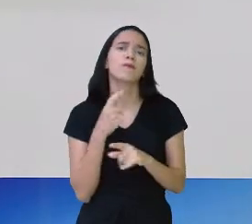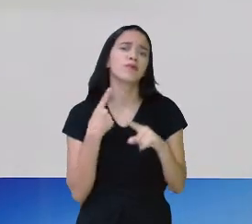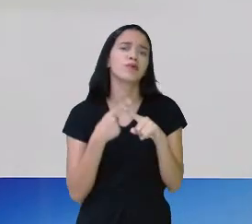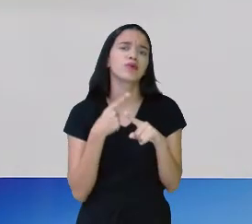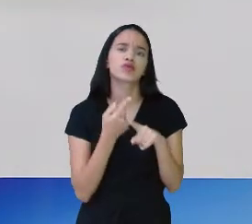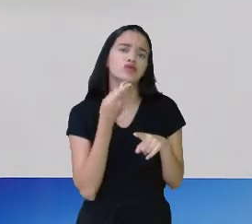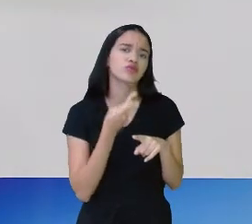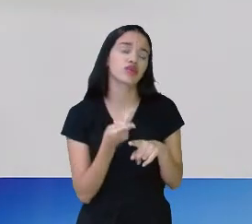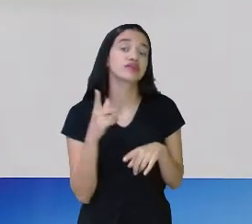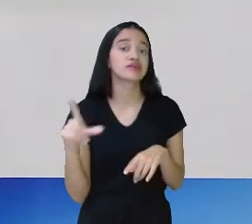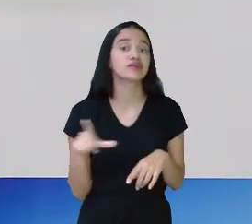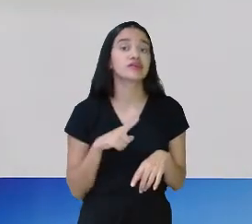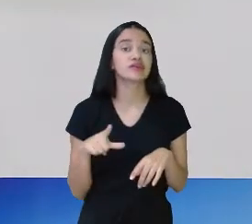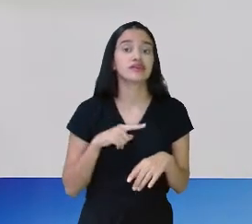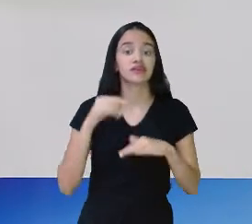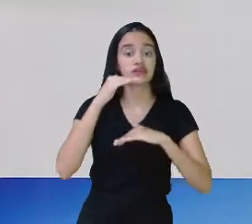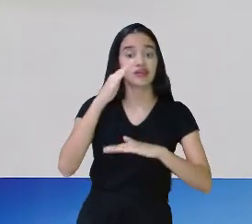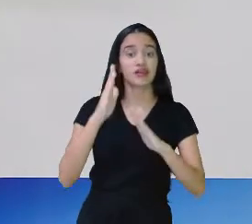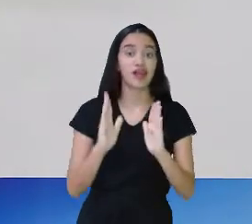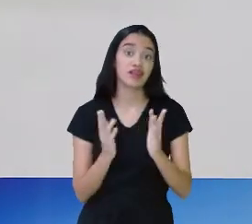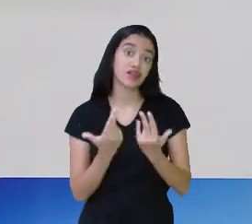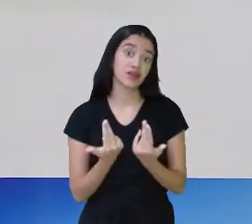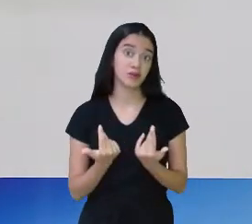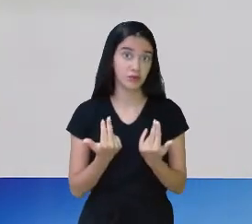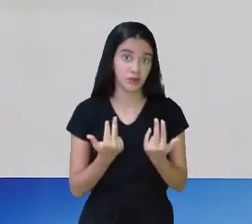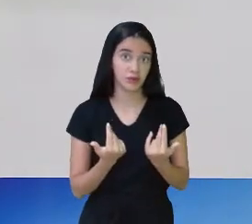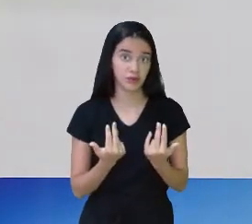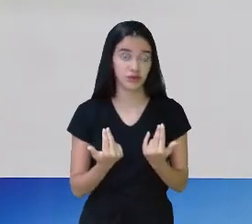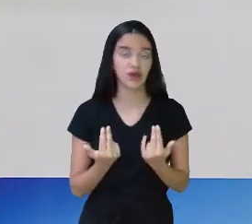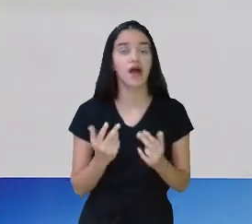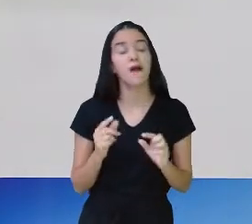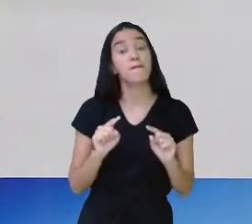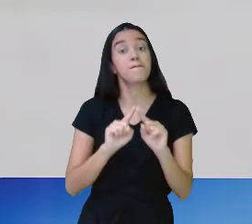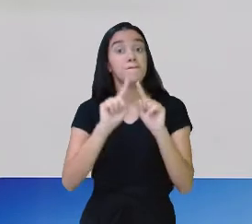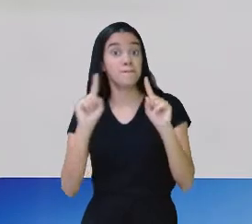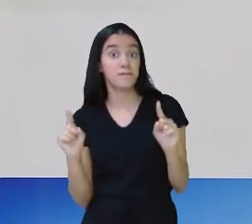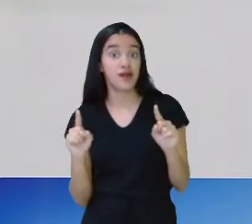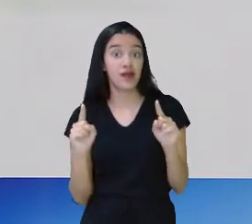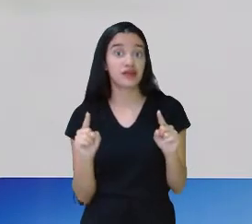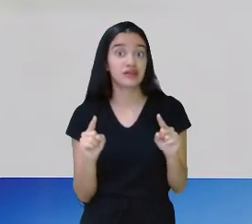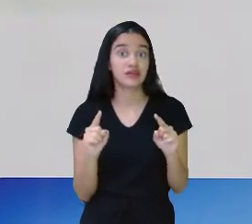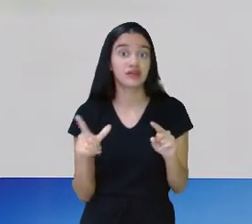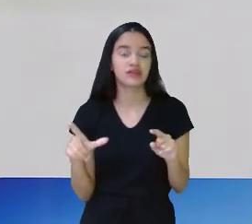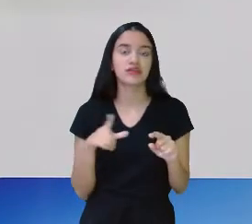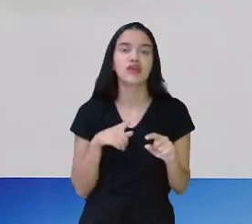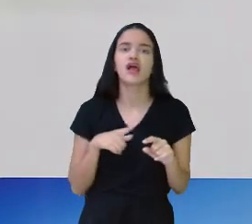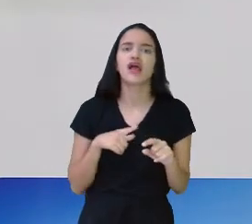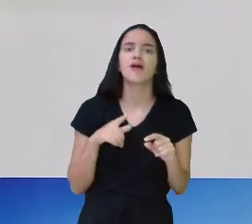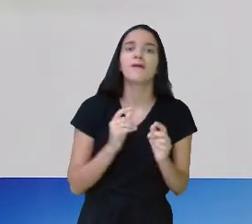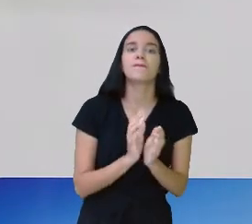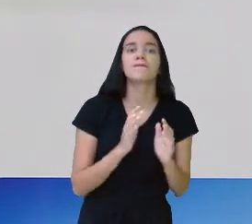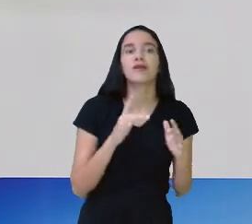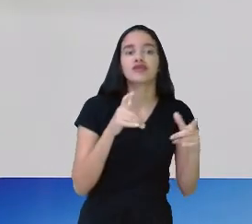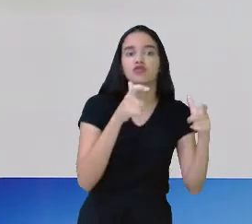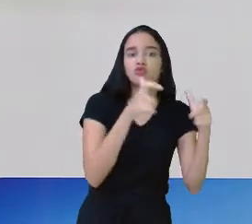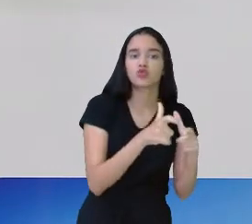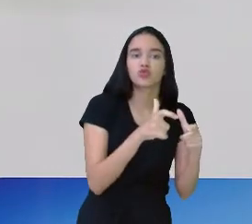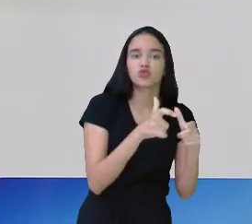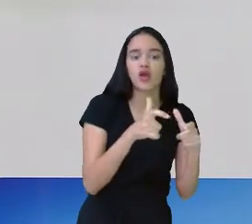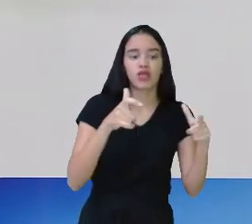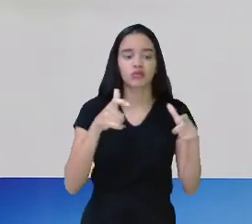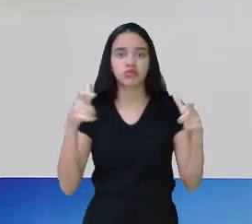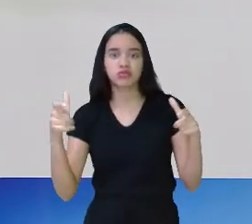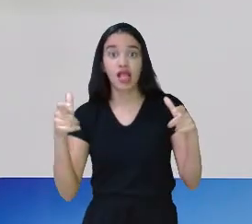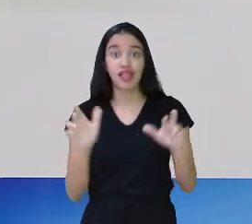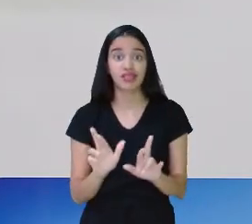isso? Existe figura semelhante ao quadrado, mas que por possuir tamanhos diferentes, não